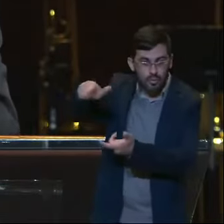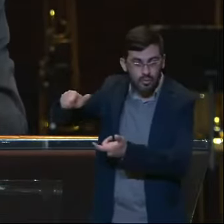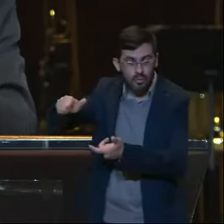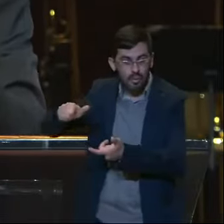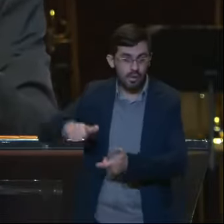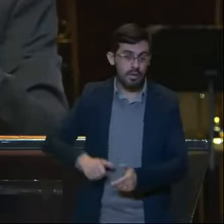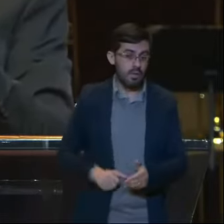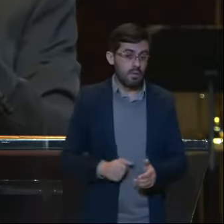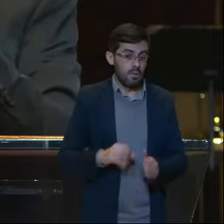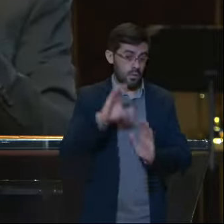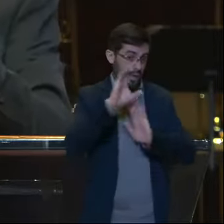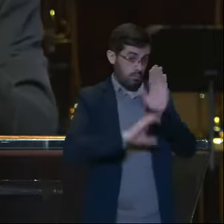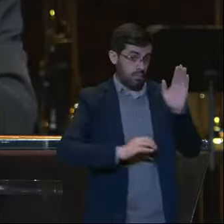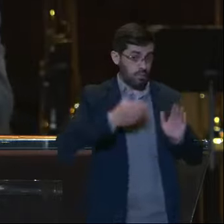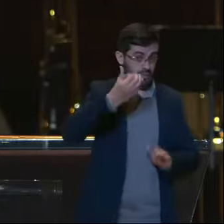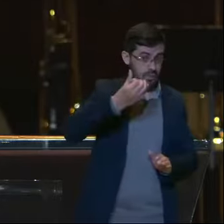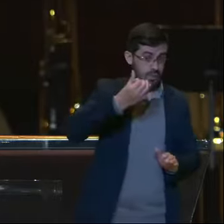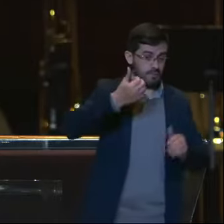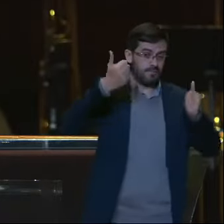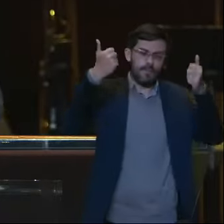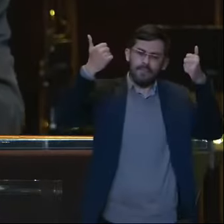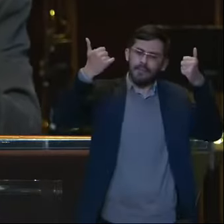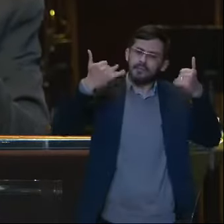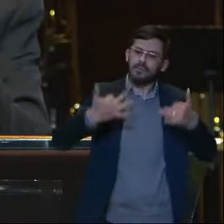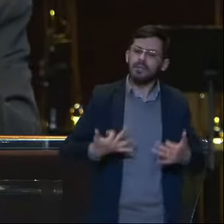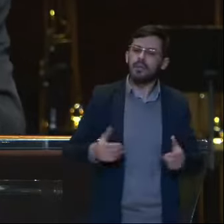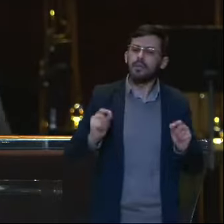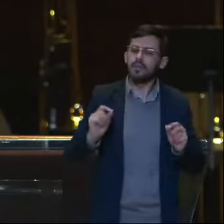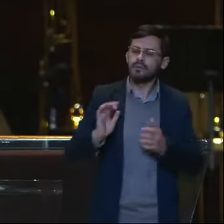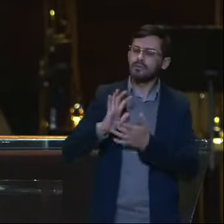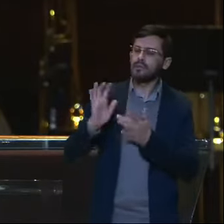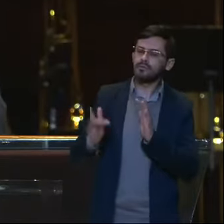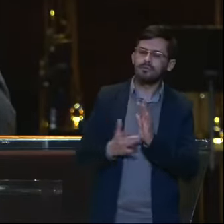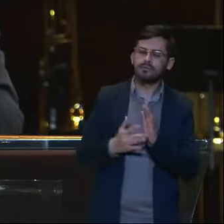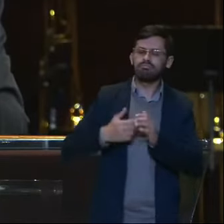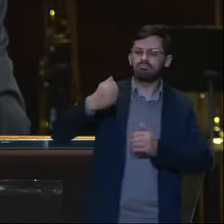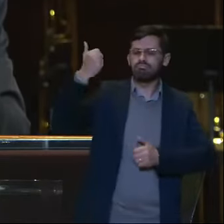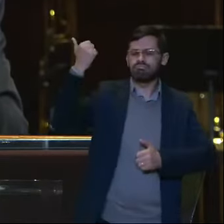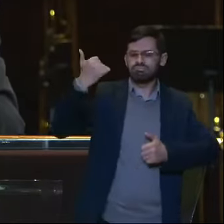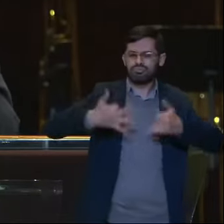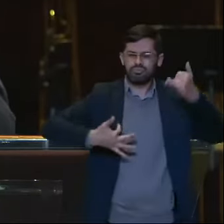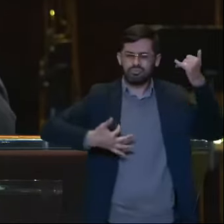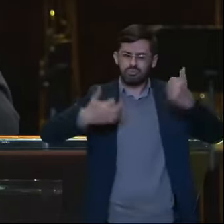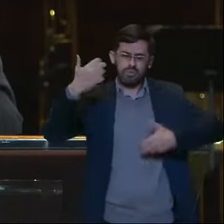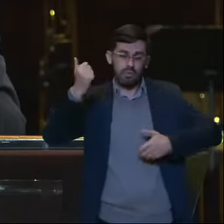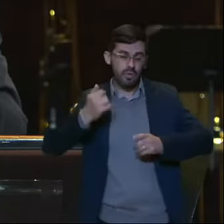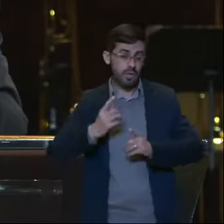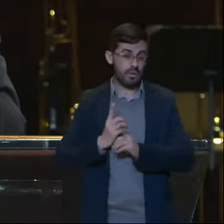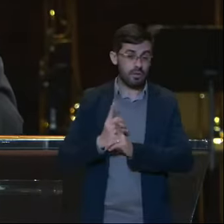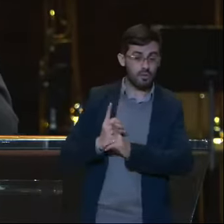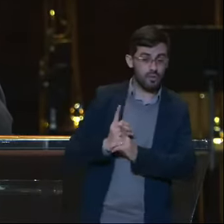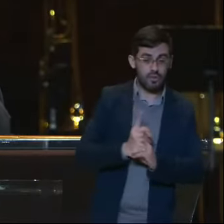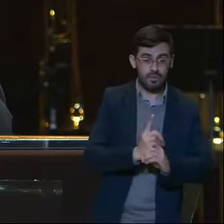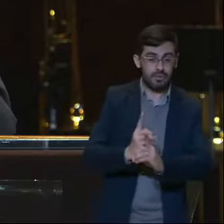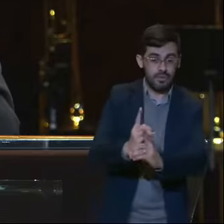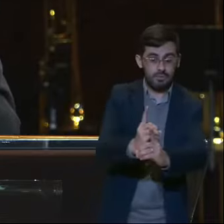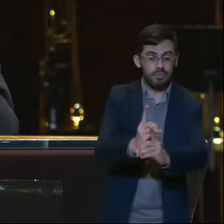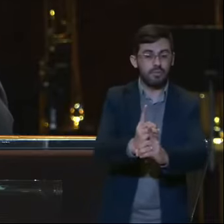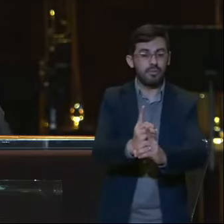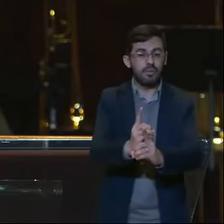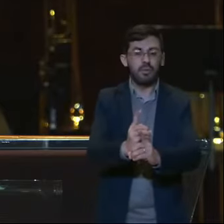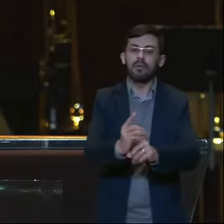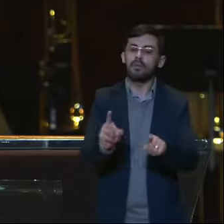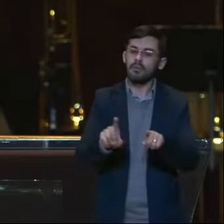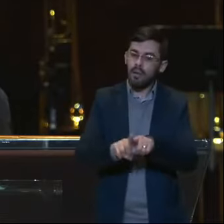capítulo 6 do Sermão do Monte, onde Jesus começa a falar que os discípulos dele, os seus filhos, eles